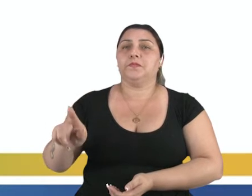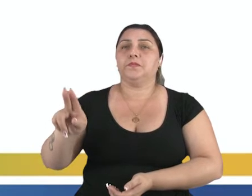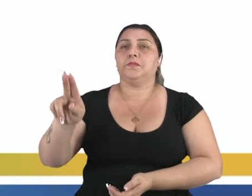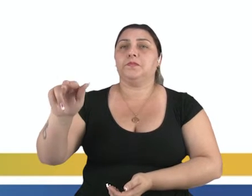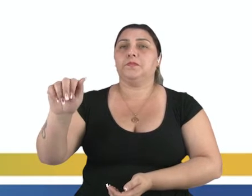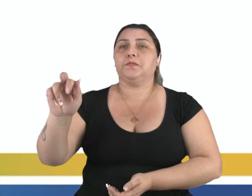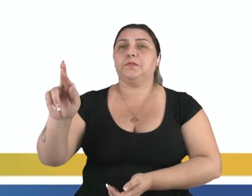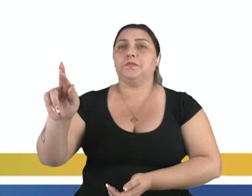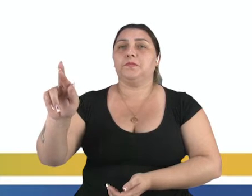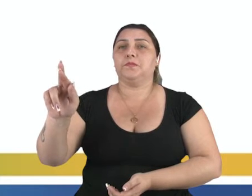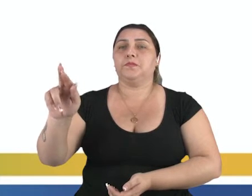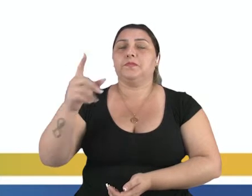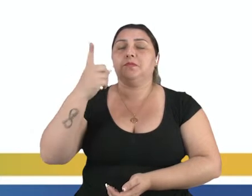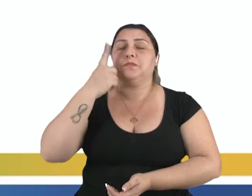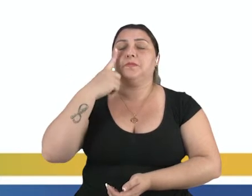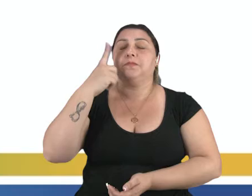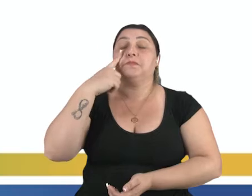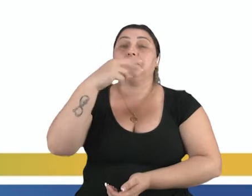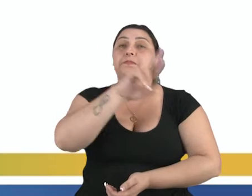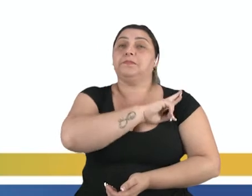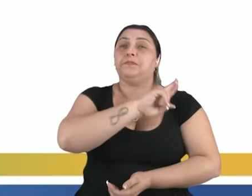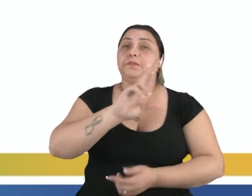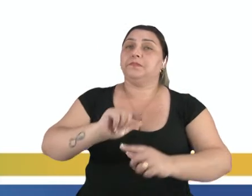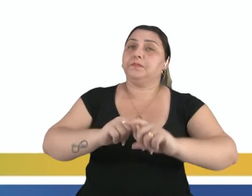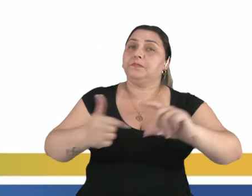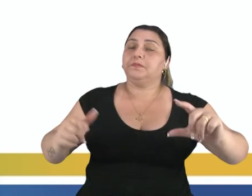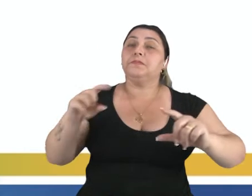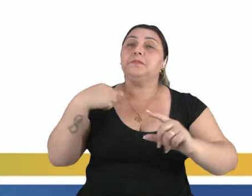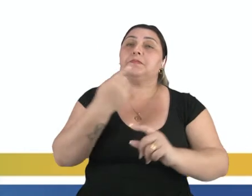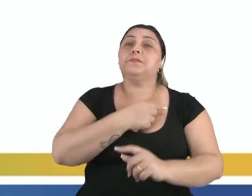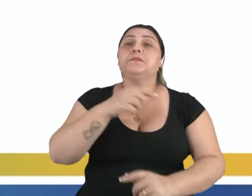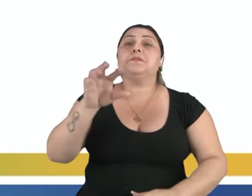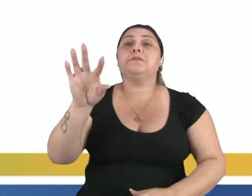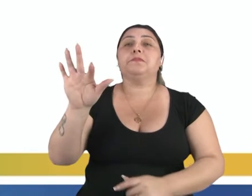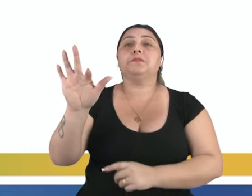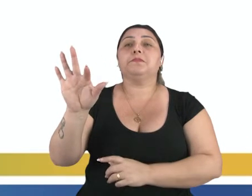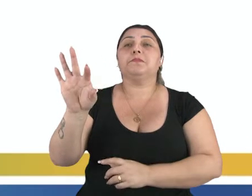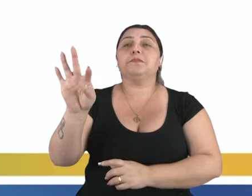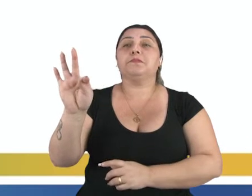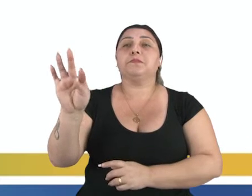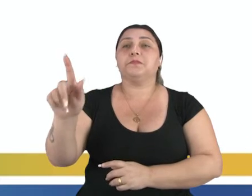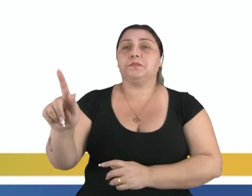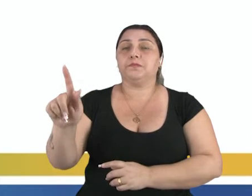nossa tangente de alfa, que ela é representado pela diferença